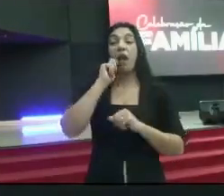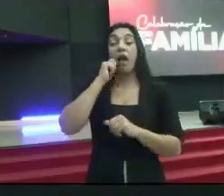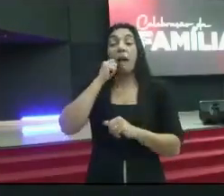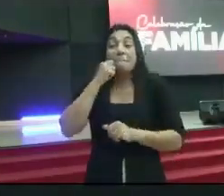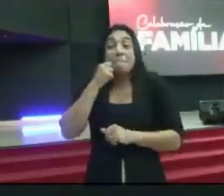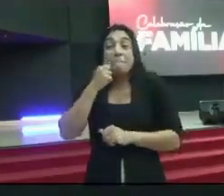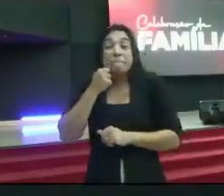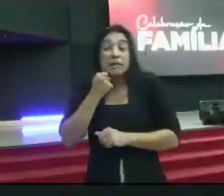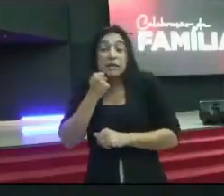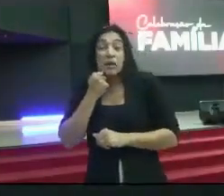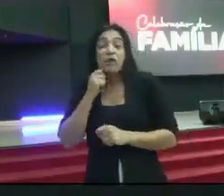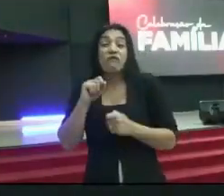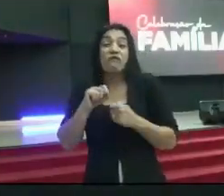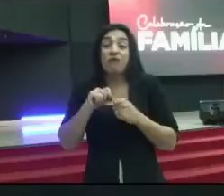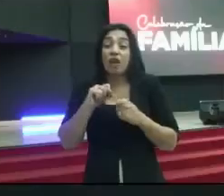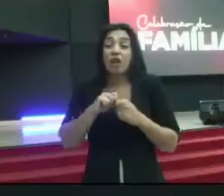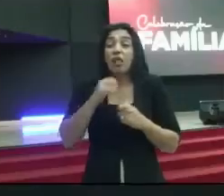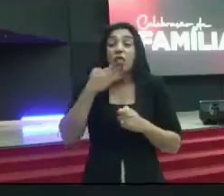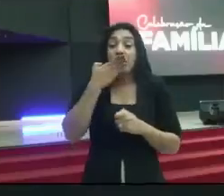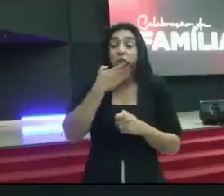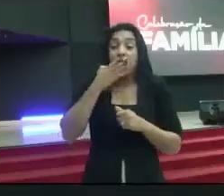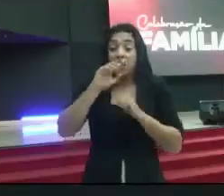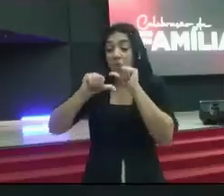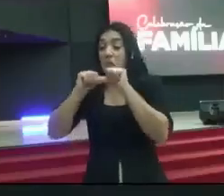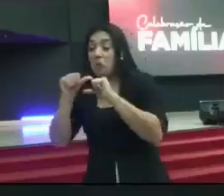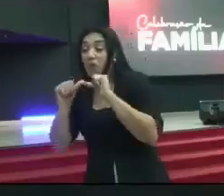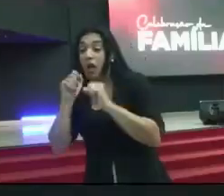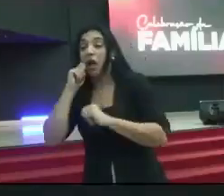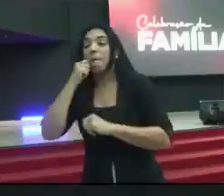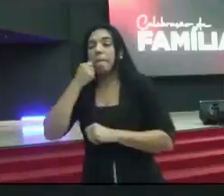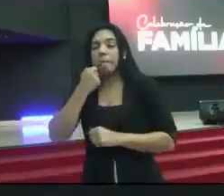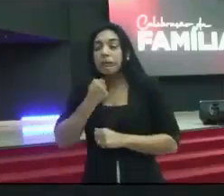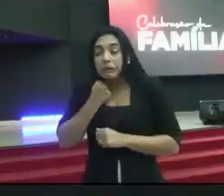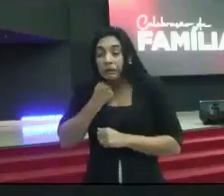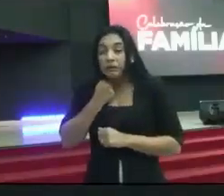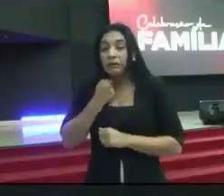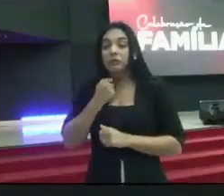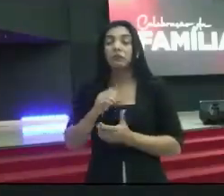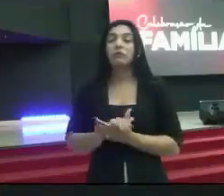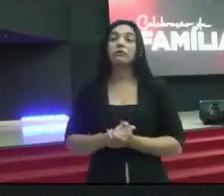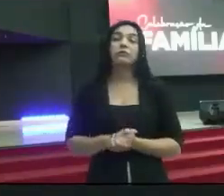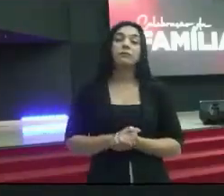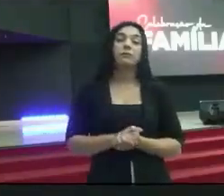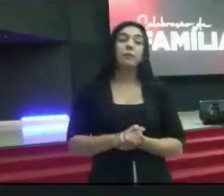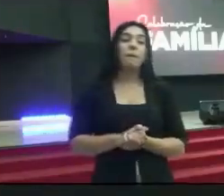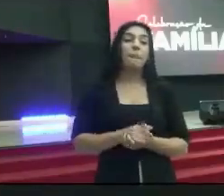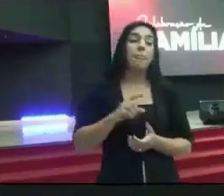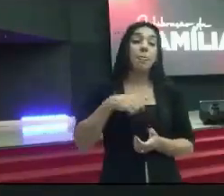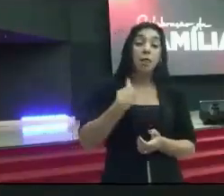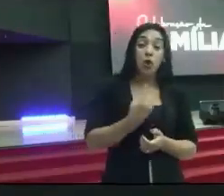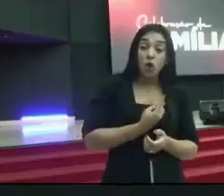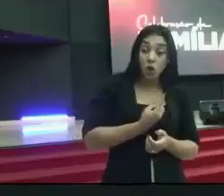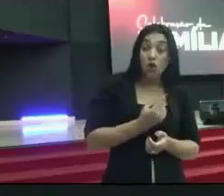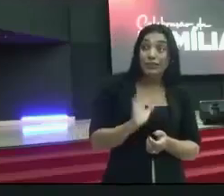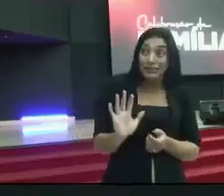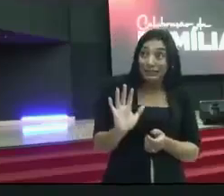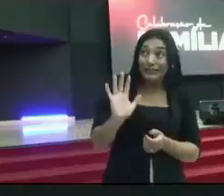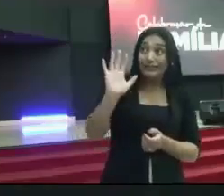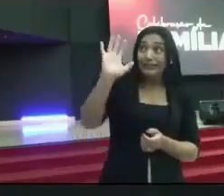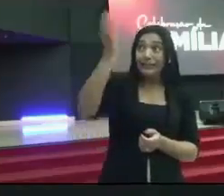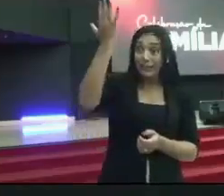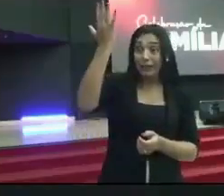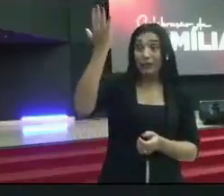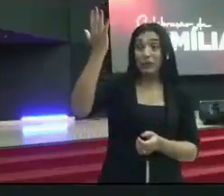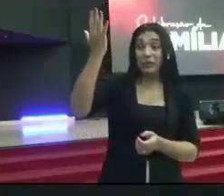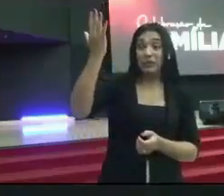o que faz o doce se transformar em amargo, quando nós tomamos decisões que